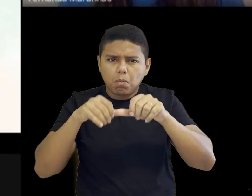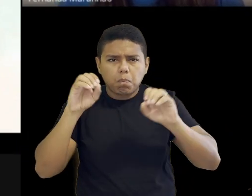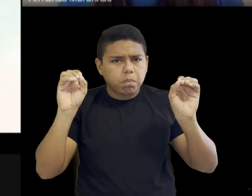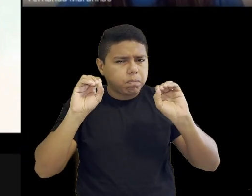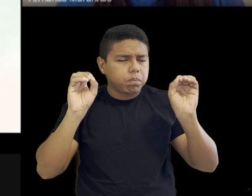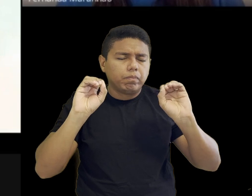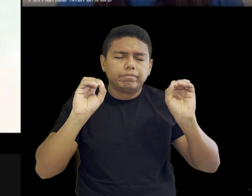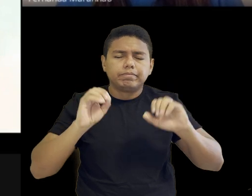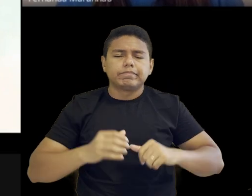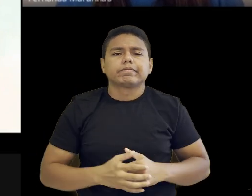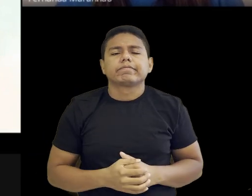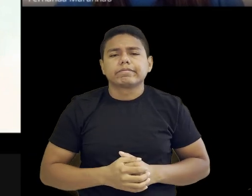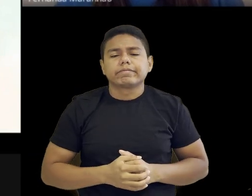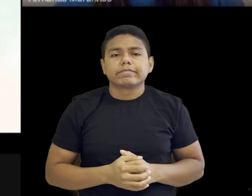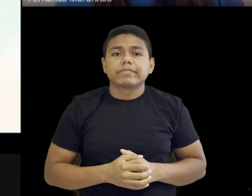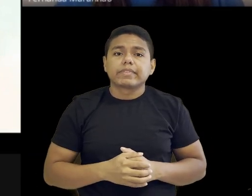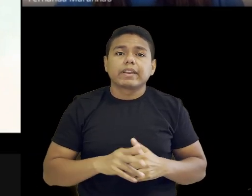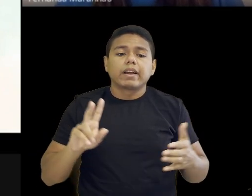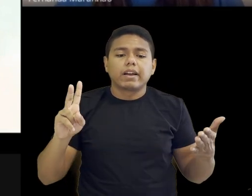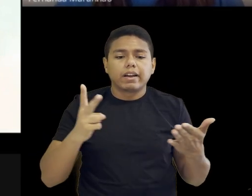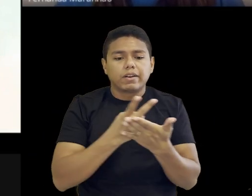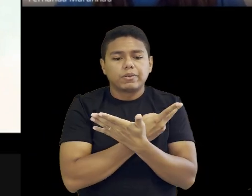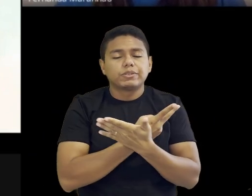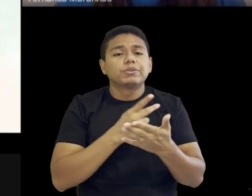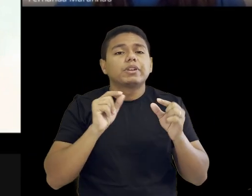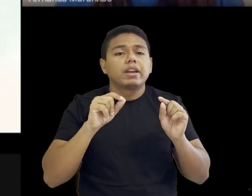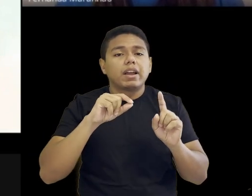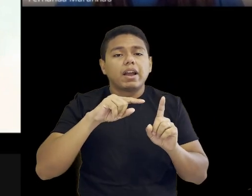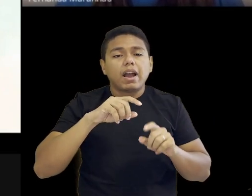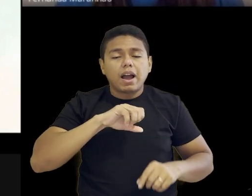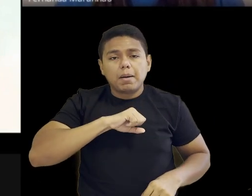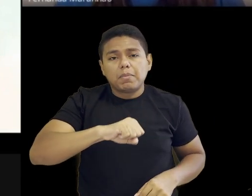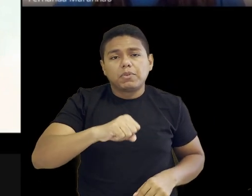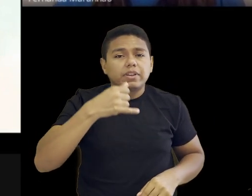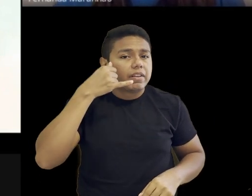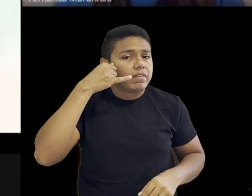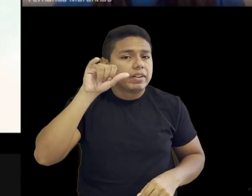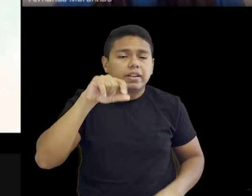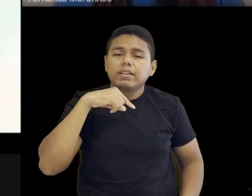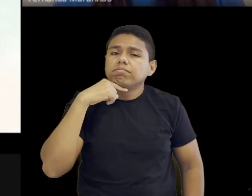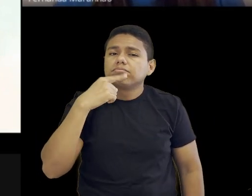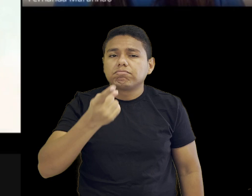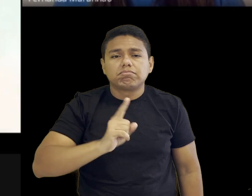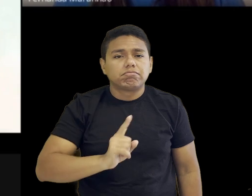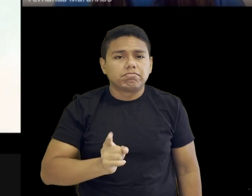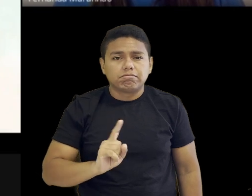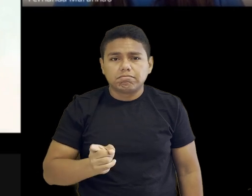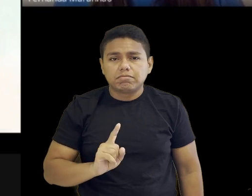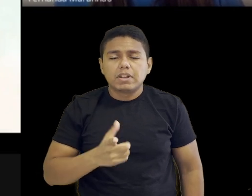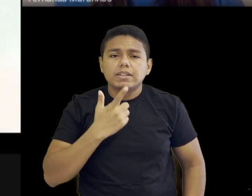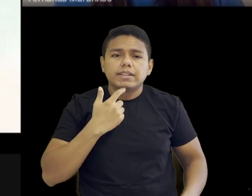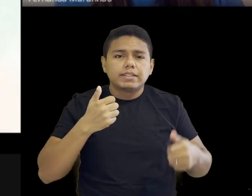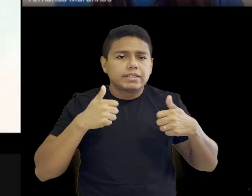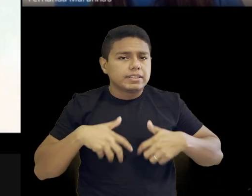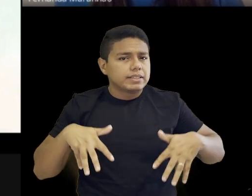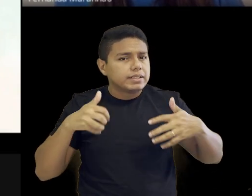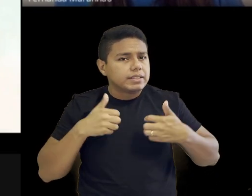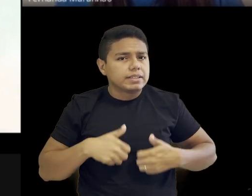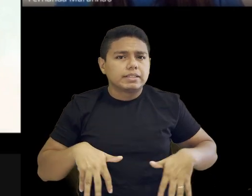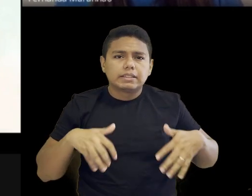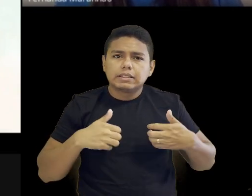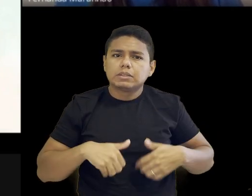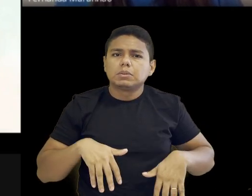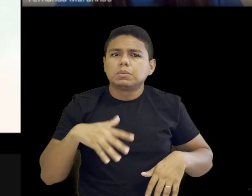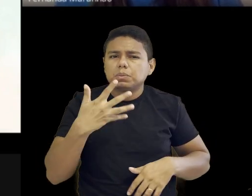serão encontradas alterações. Existe também o aborto inevitável, que é aquele em que o